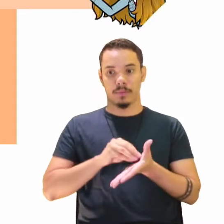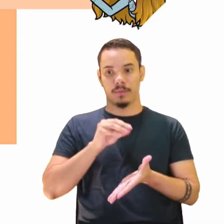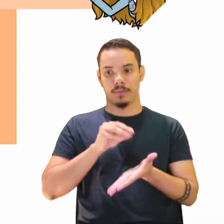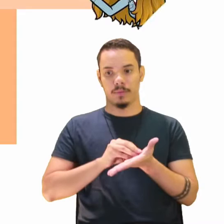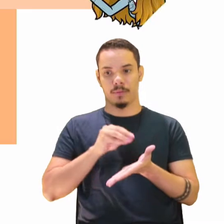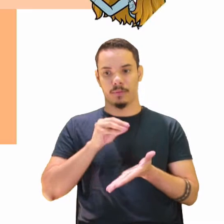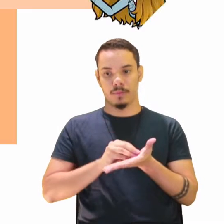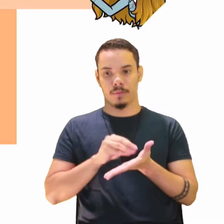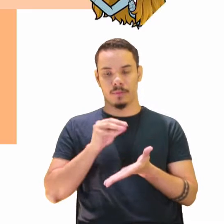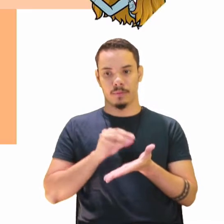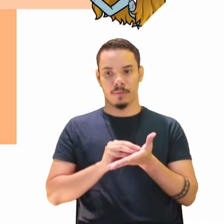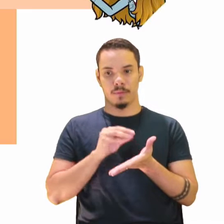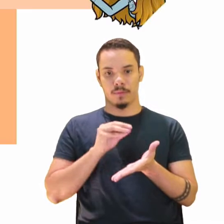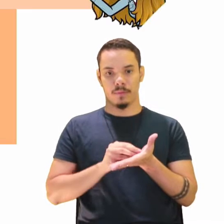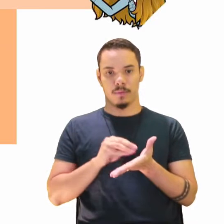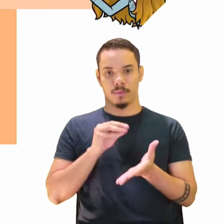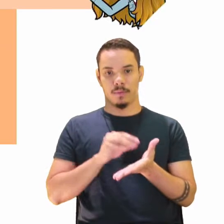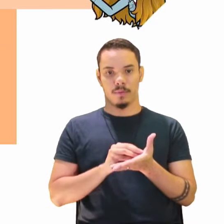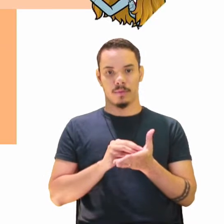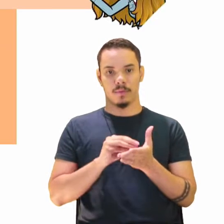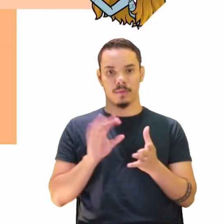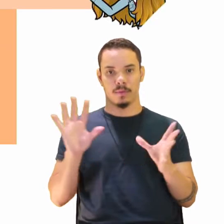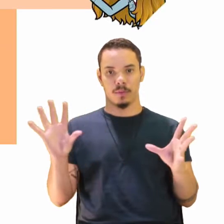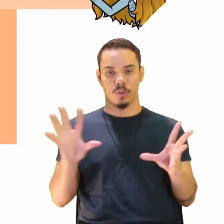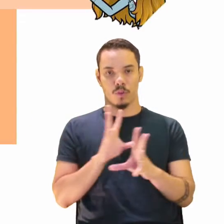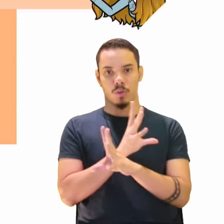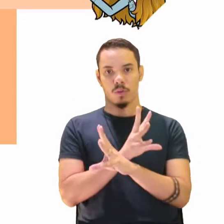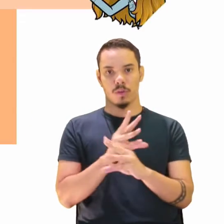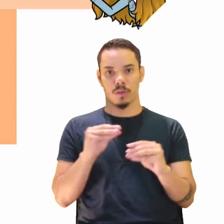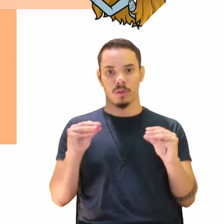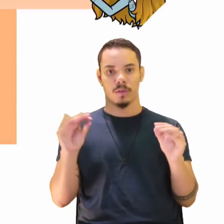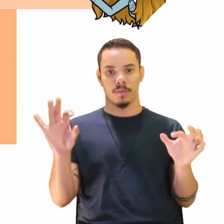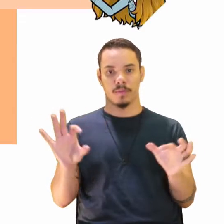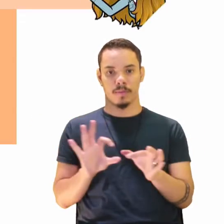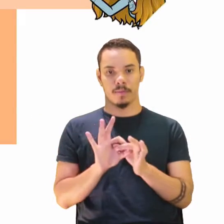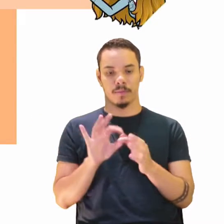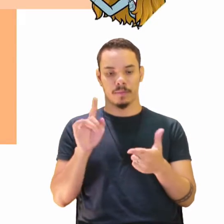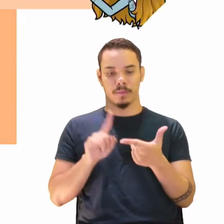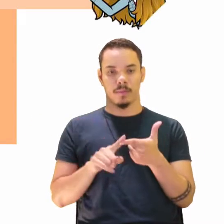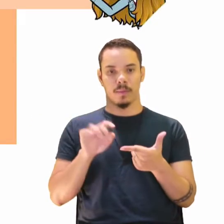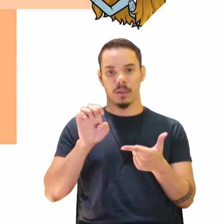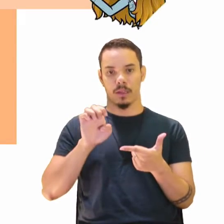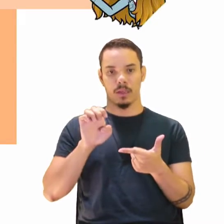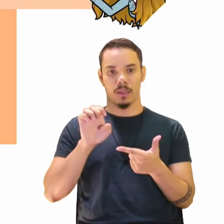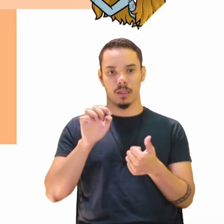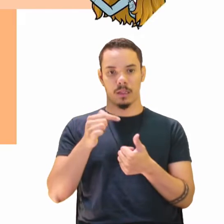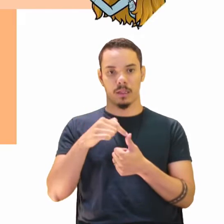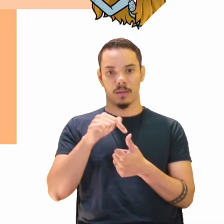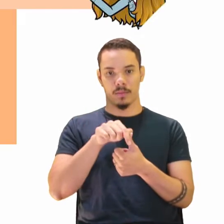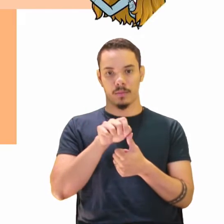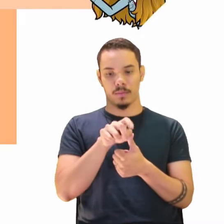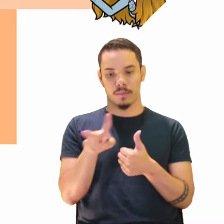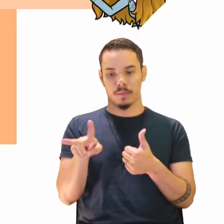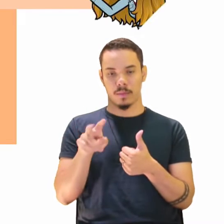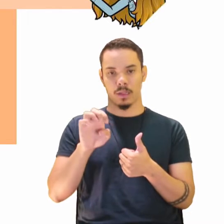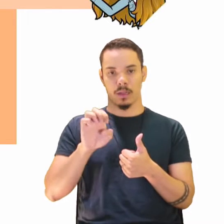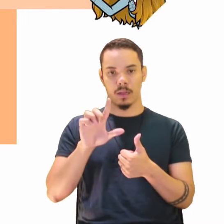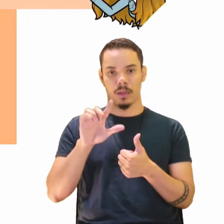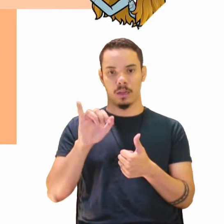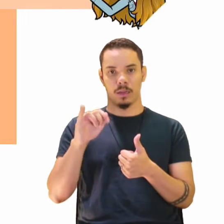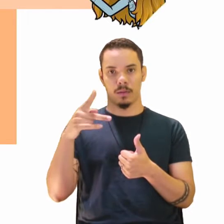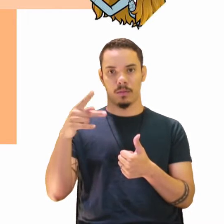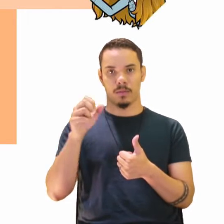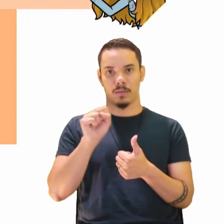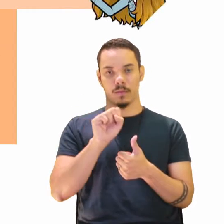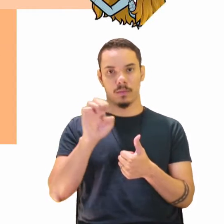ausência de conectivo. A elipse, você vai lembrar lá do oculto, lá do